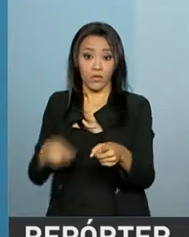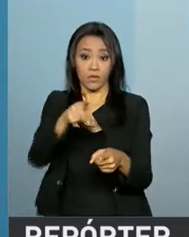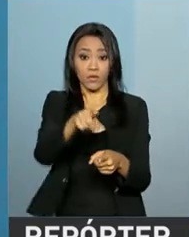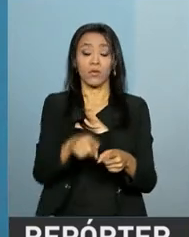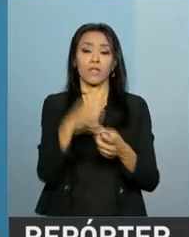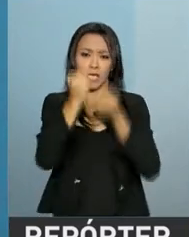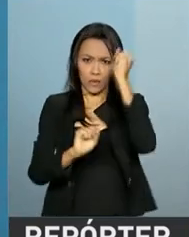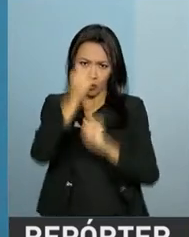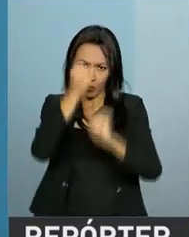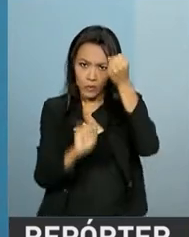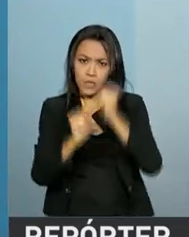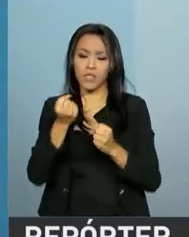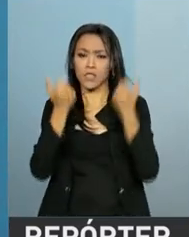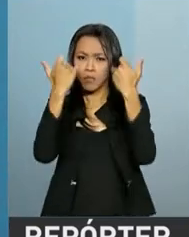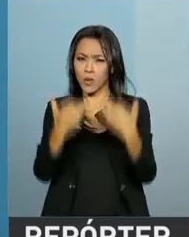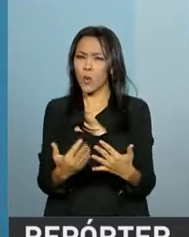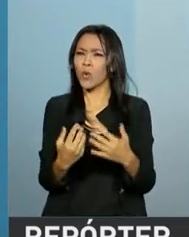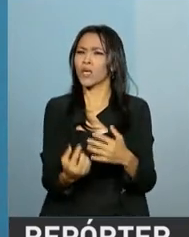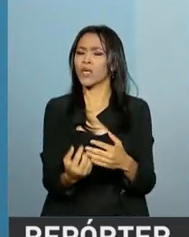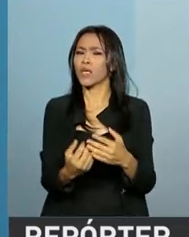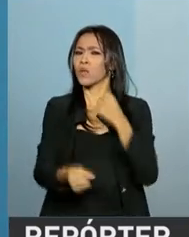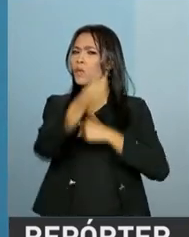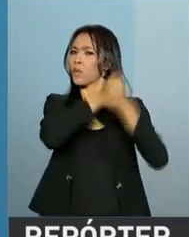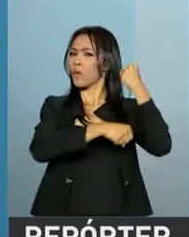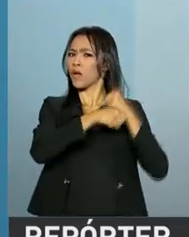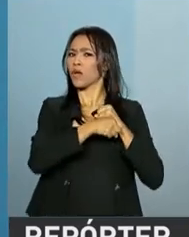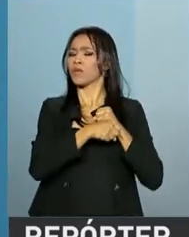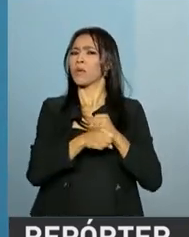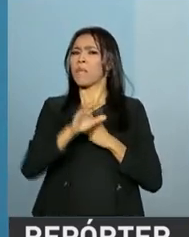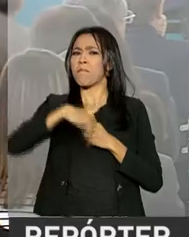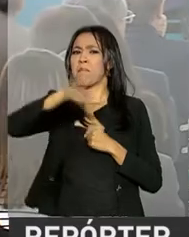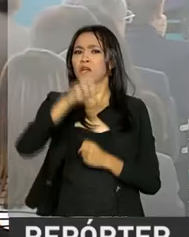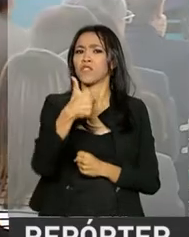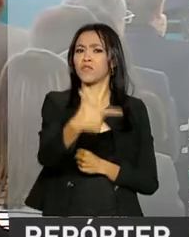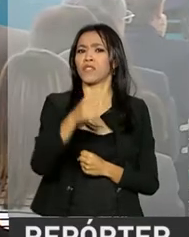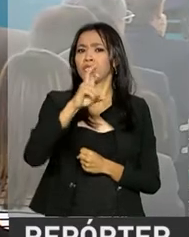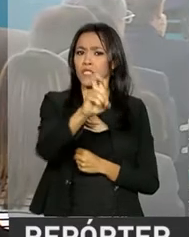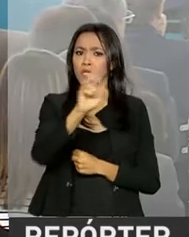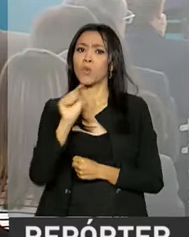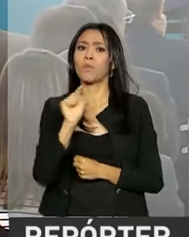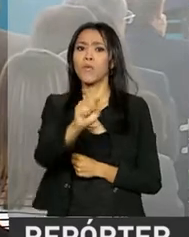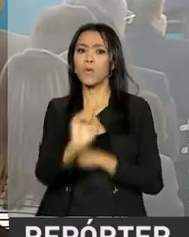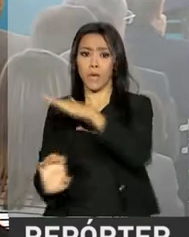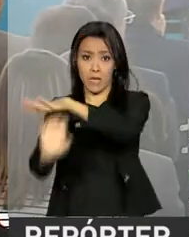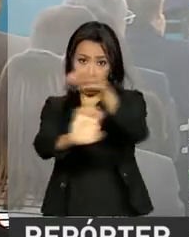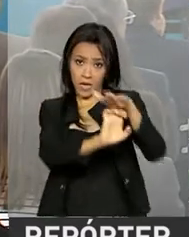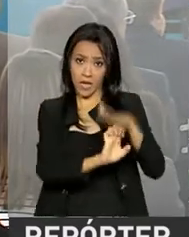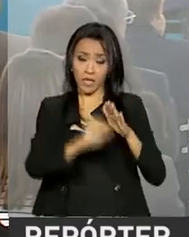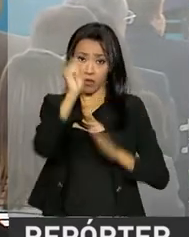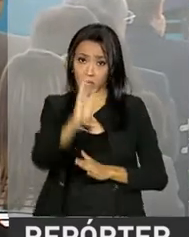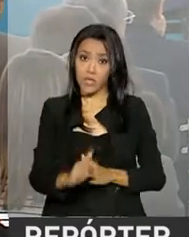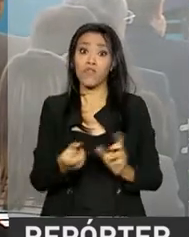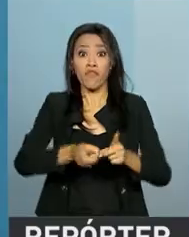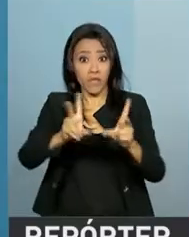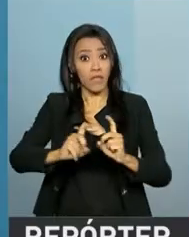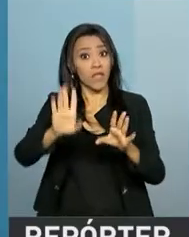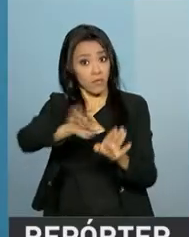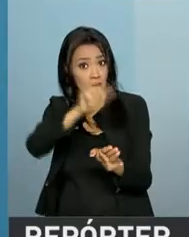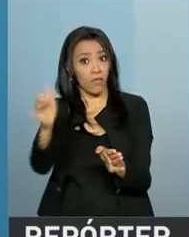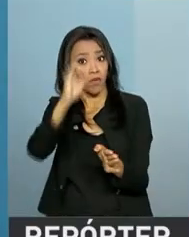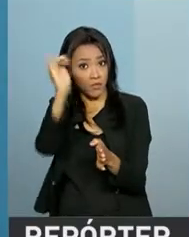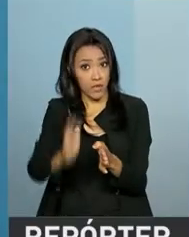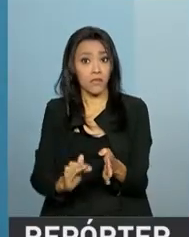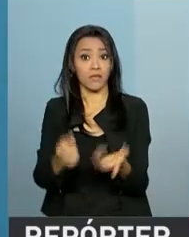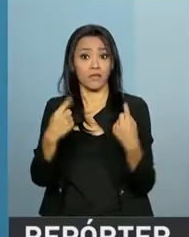Serviços lembrou que só no ano passado, mais de 25 mil empresas brasileiras venderam ao exterior. Nós